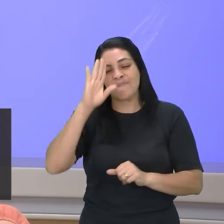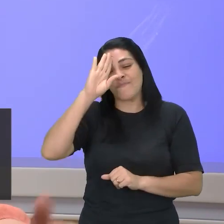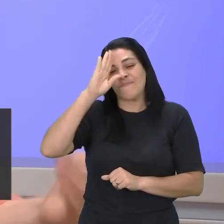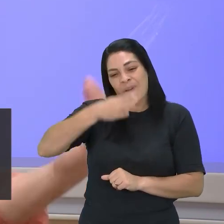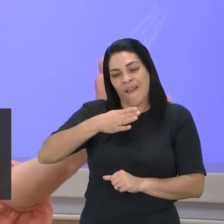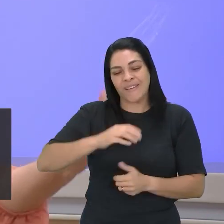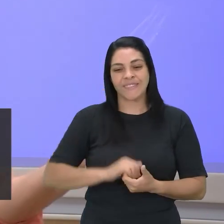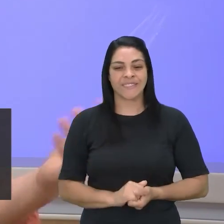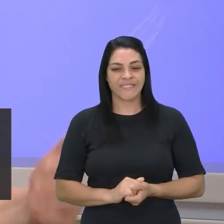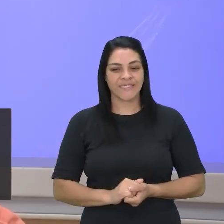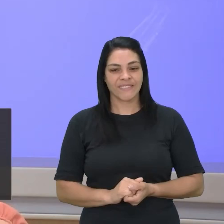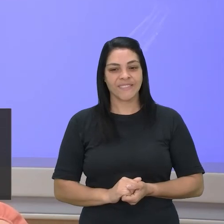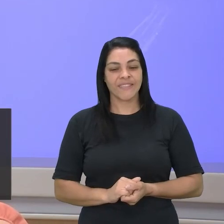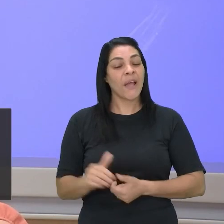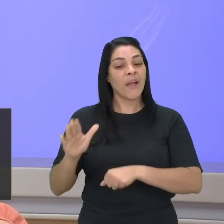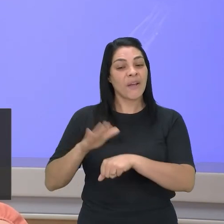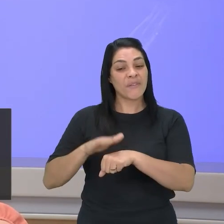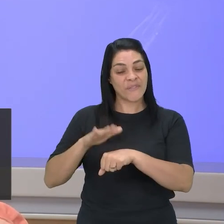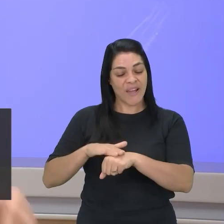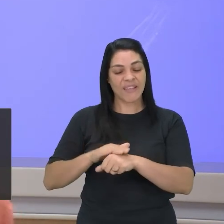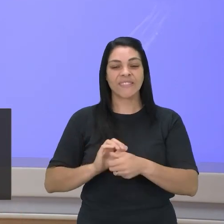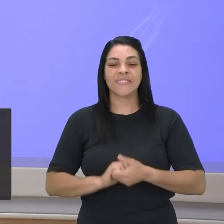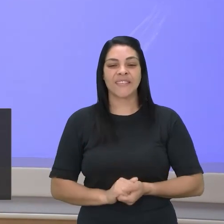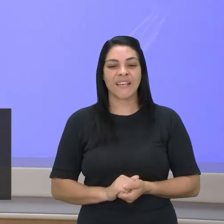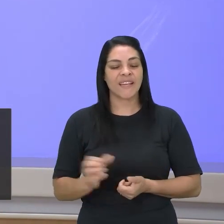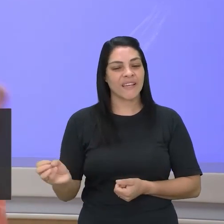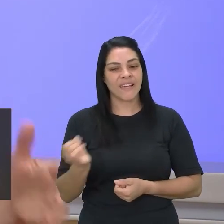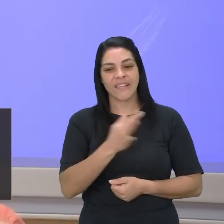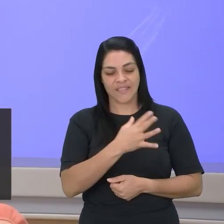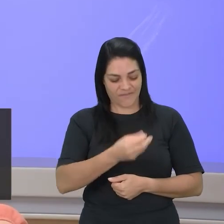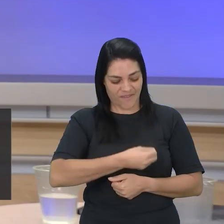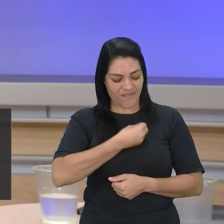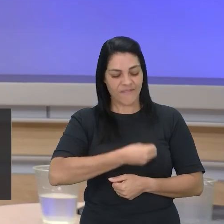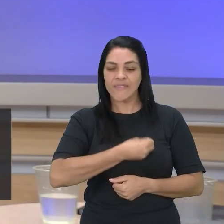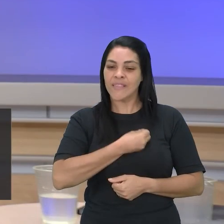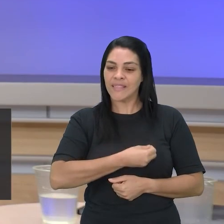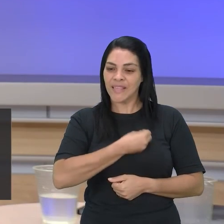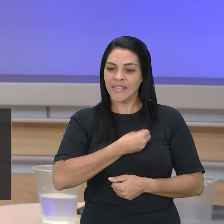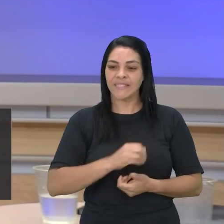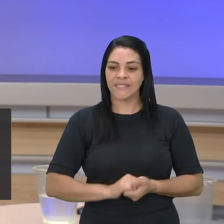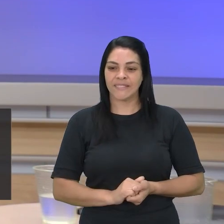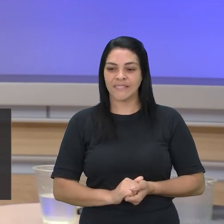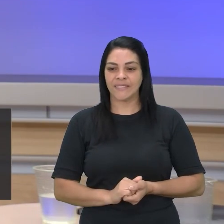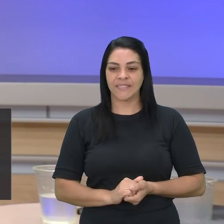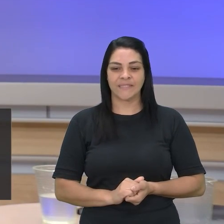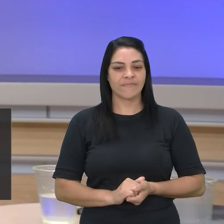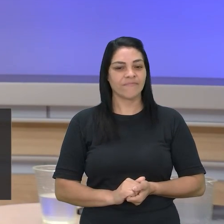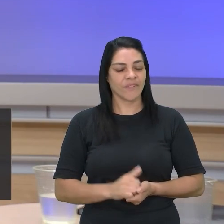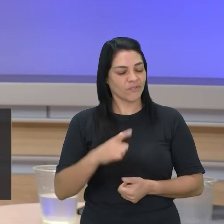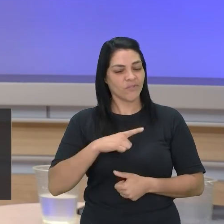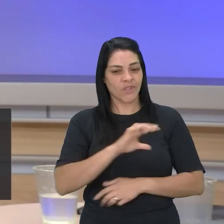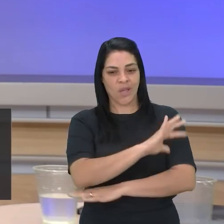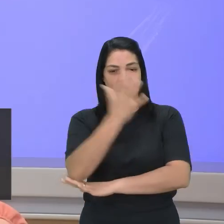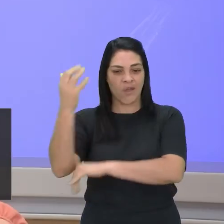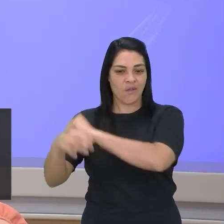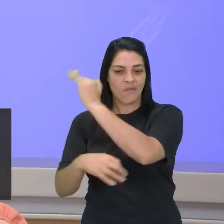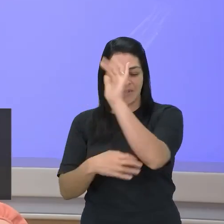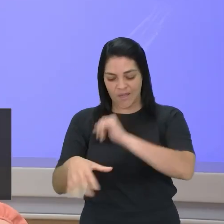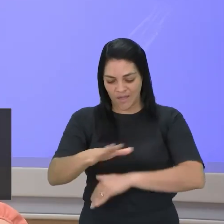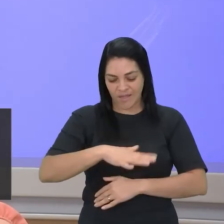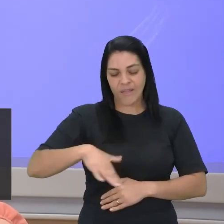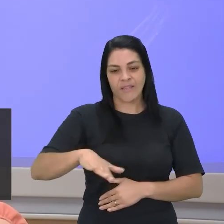principalmente, executem essa nova vivência de a gente ter mini floresta em